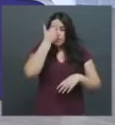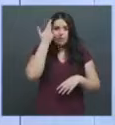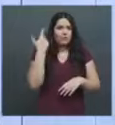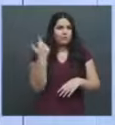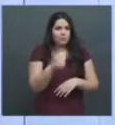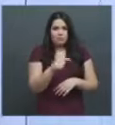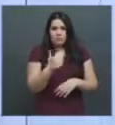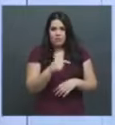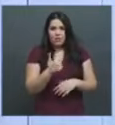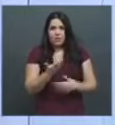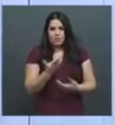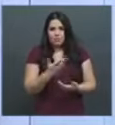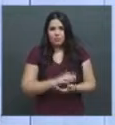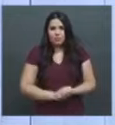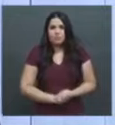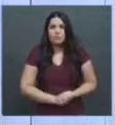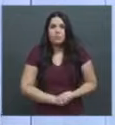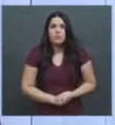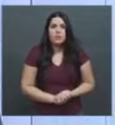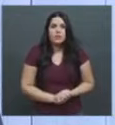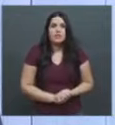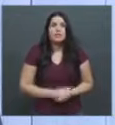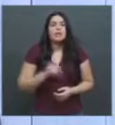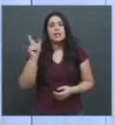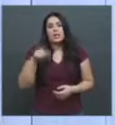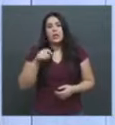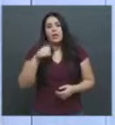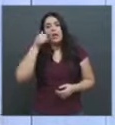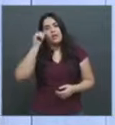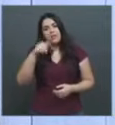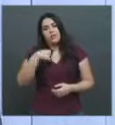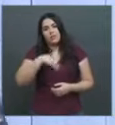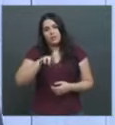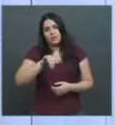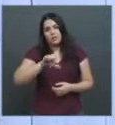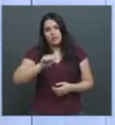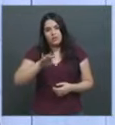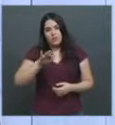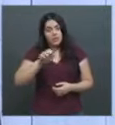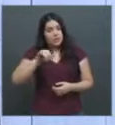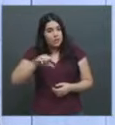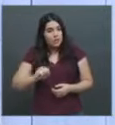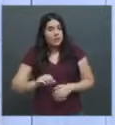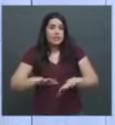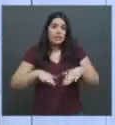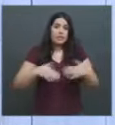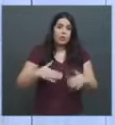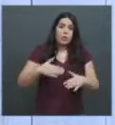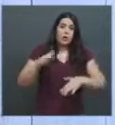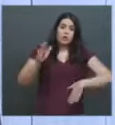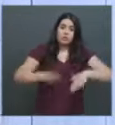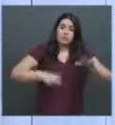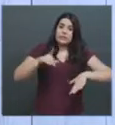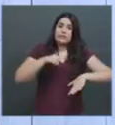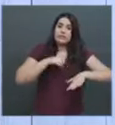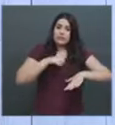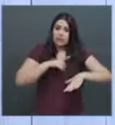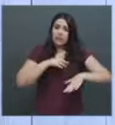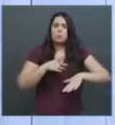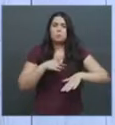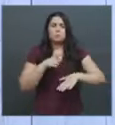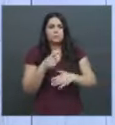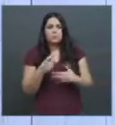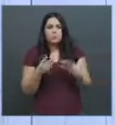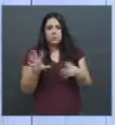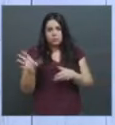seria antiagregação de cristais, né? Então hoje, às vezes a gente tem algumas fórmulas que tentam ainda repor